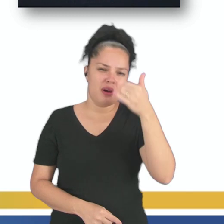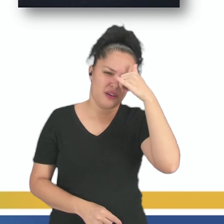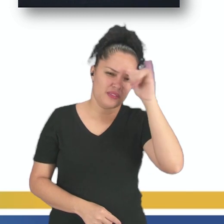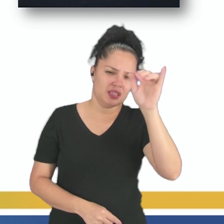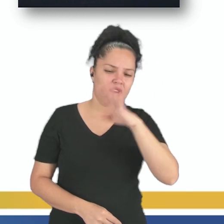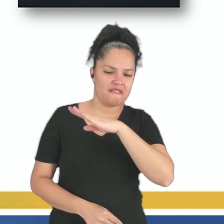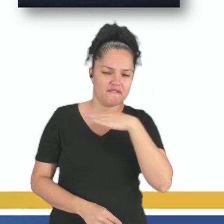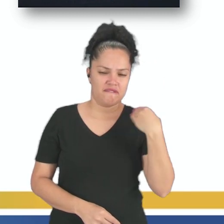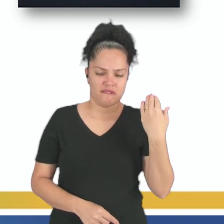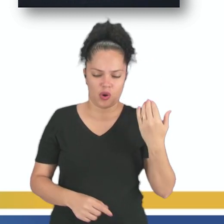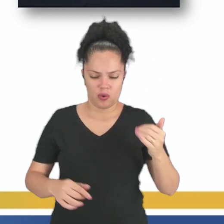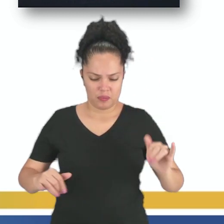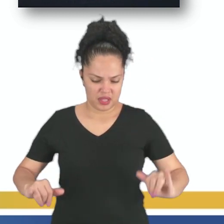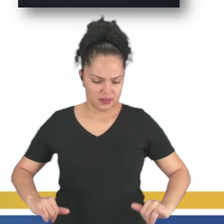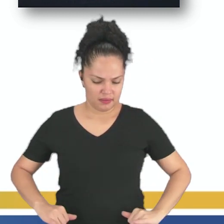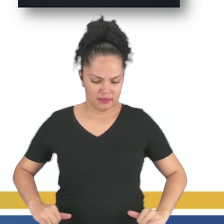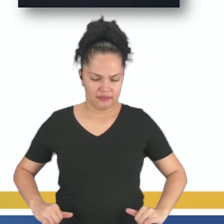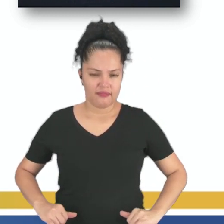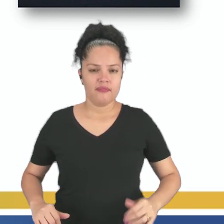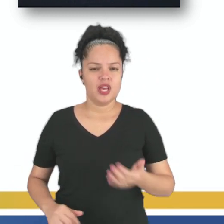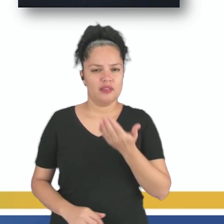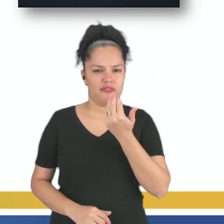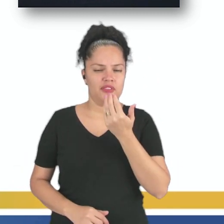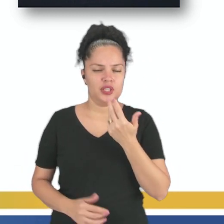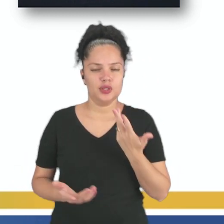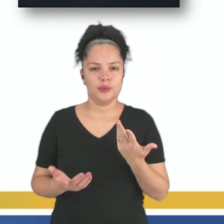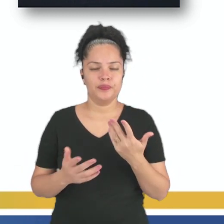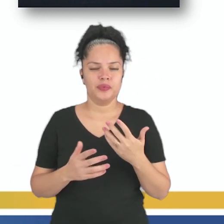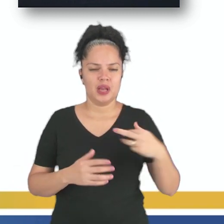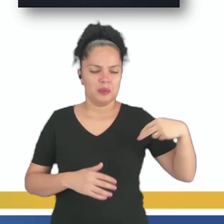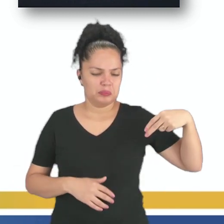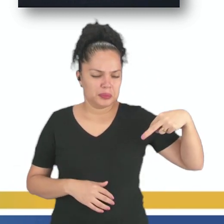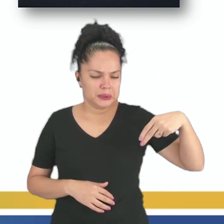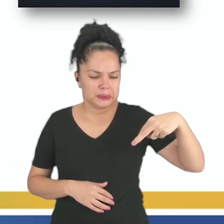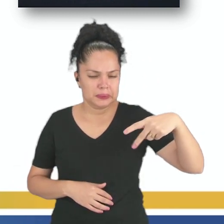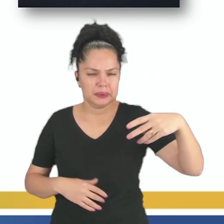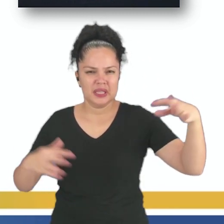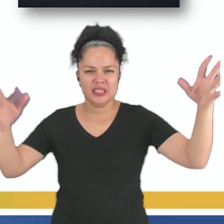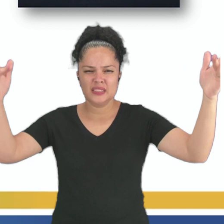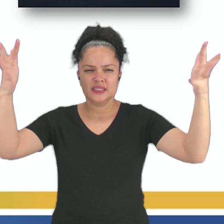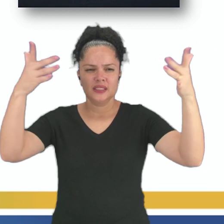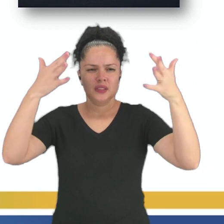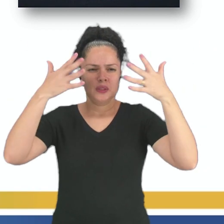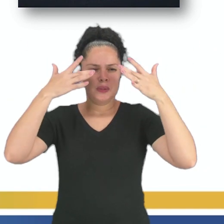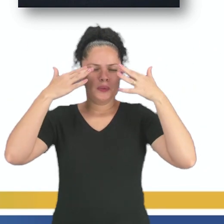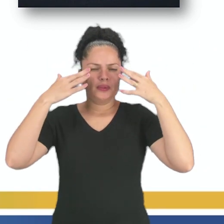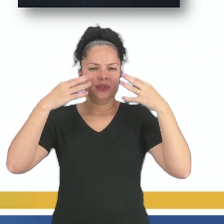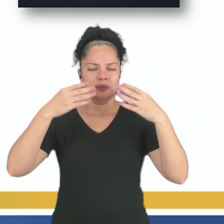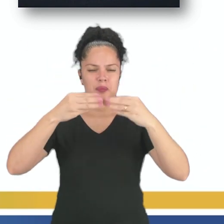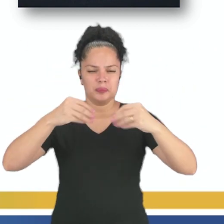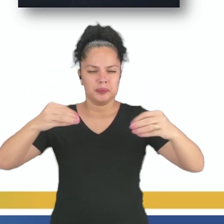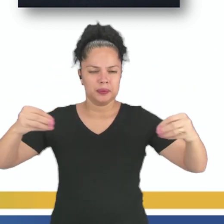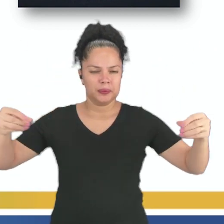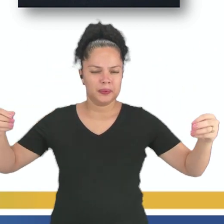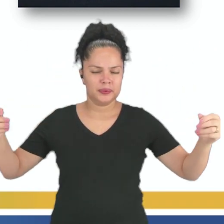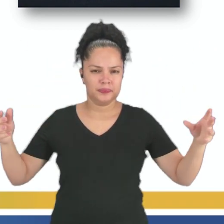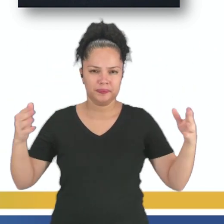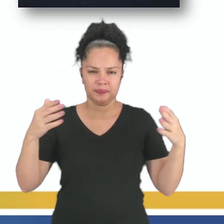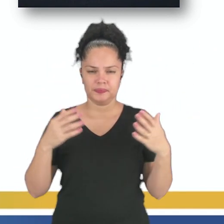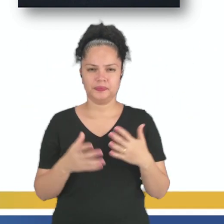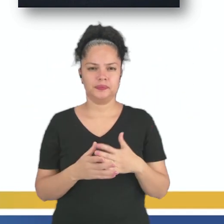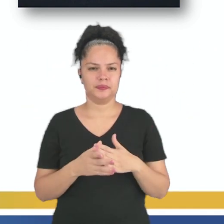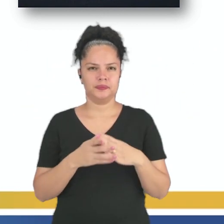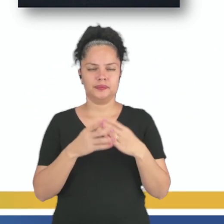e frio. Enquanto caminhava, a poeira batia em meus olhos e os fazia ficar